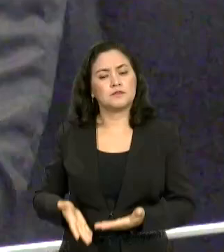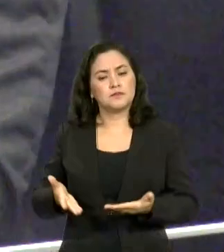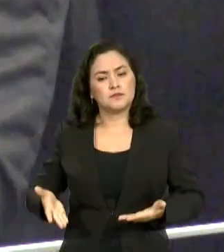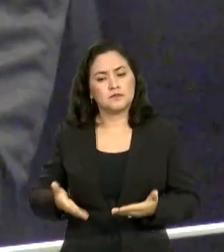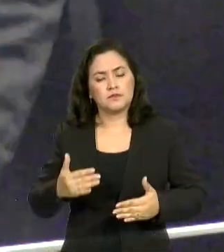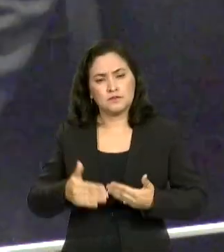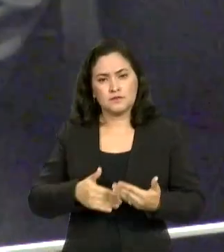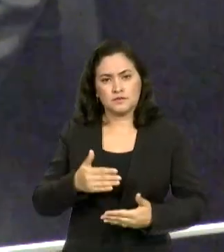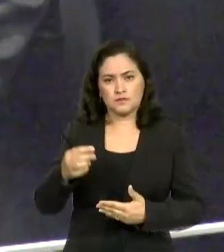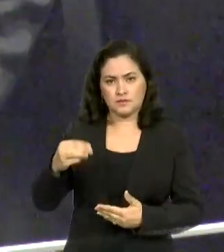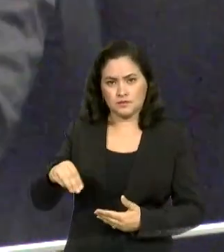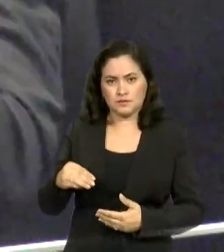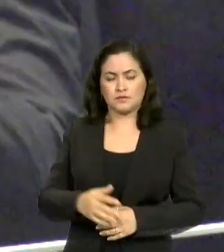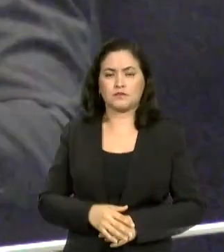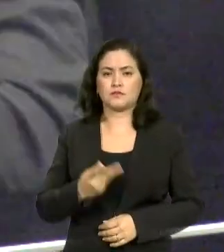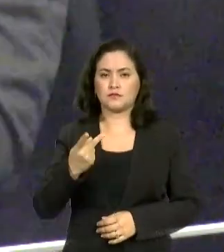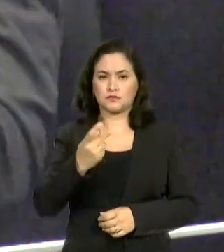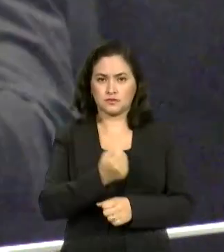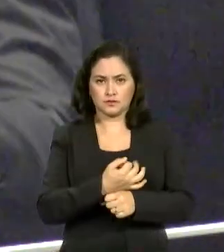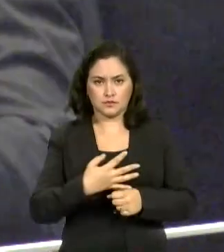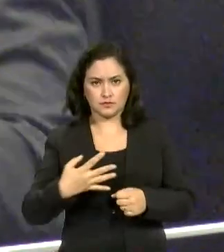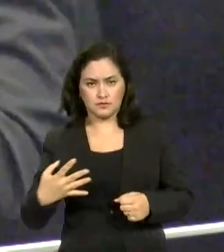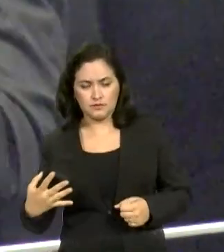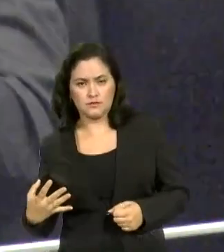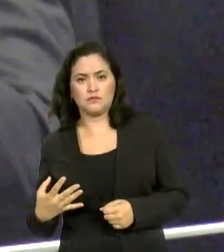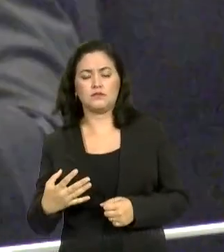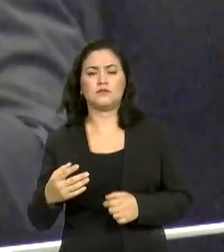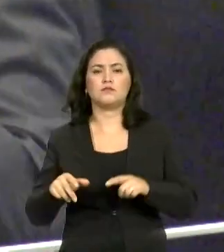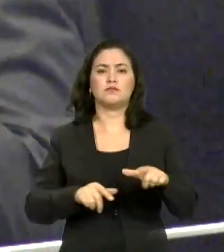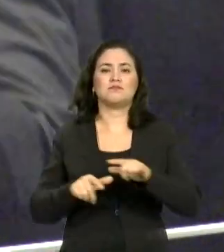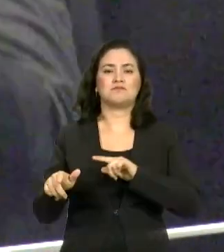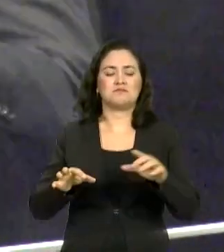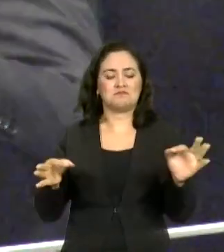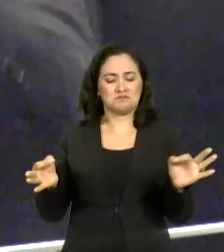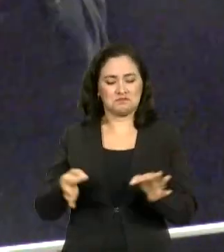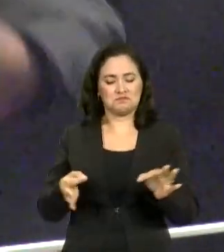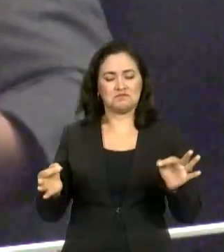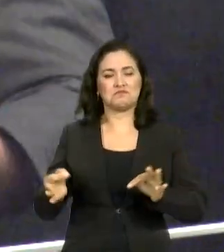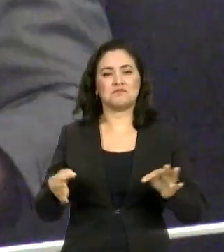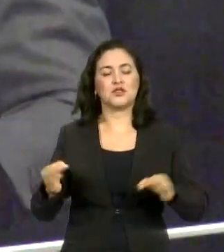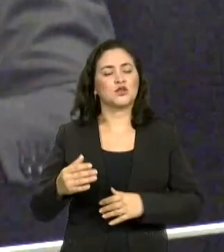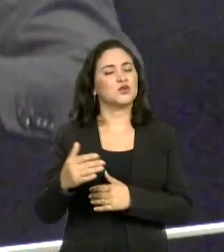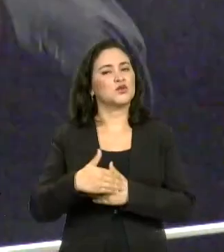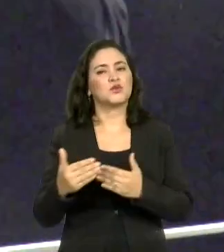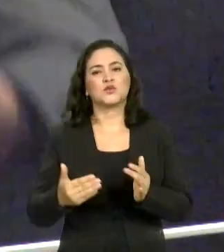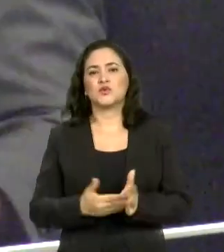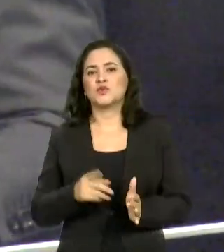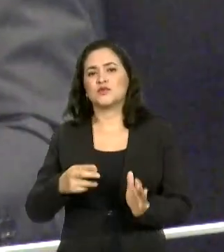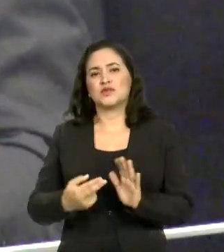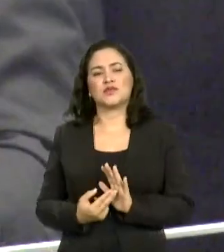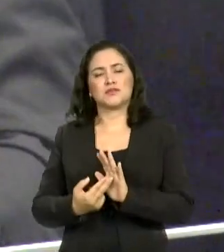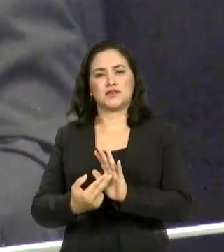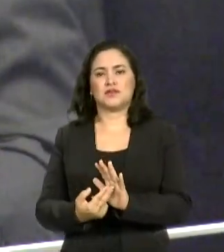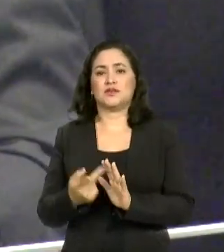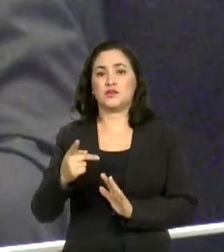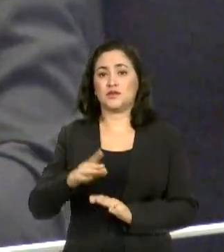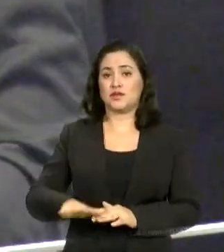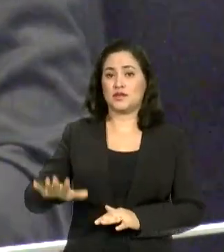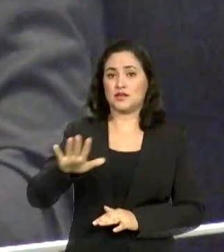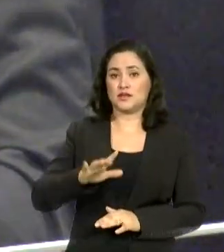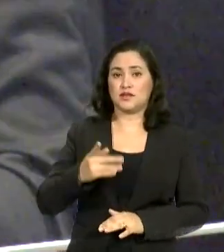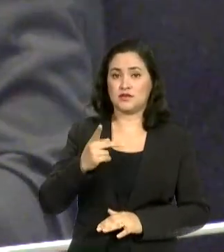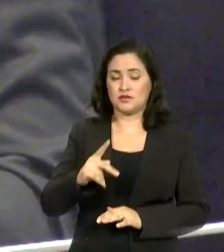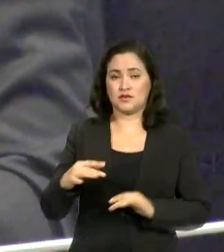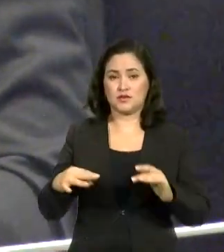assim, inquestionável, exemplar, por tudo aquilo que você representou, inclusive para a sua região, para a sua cidade de